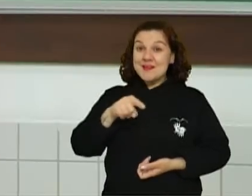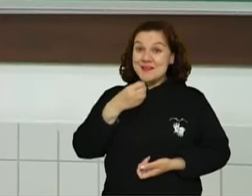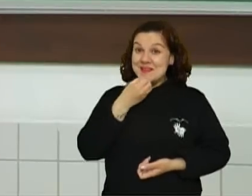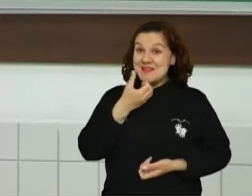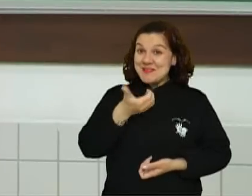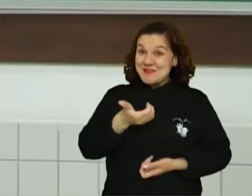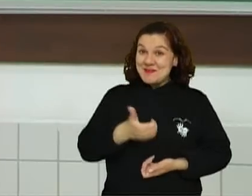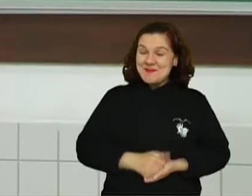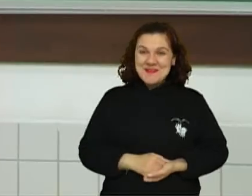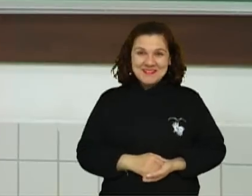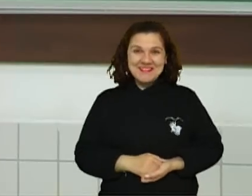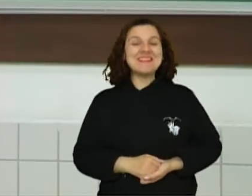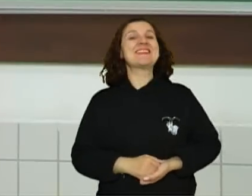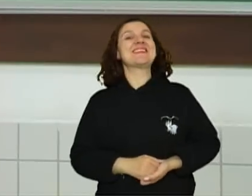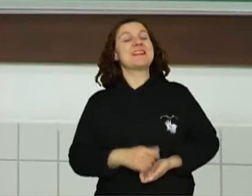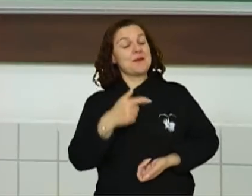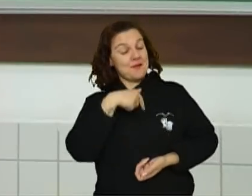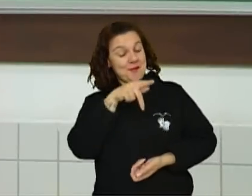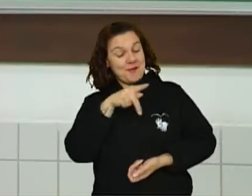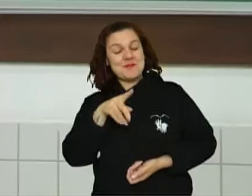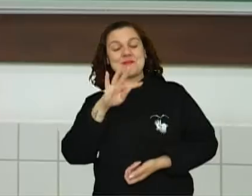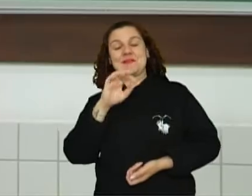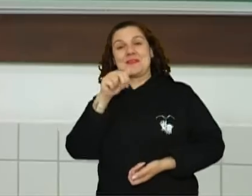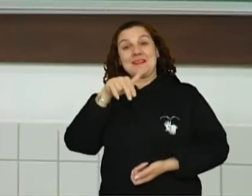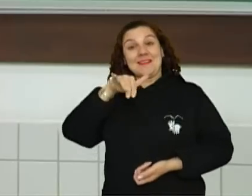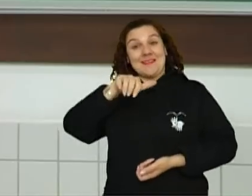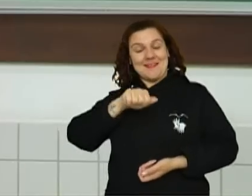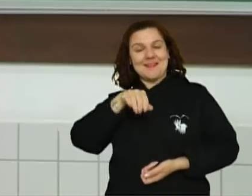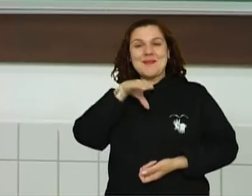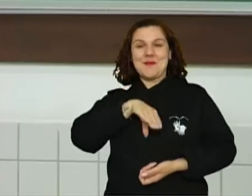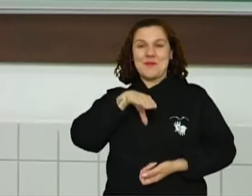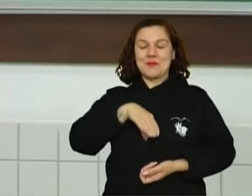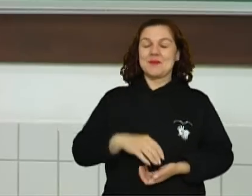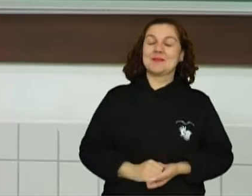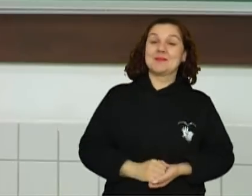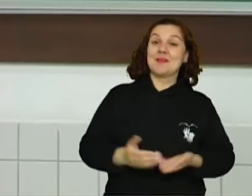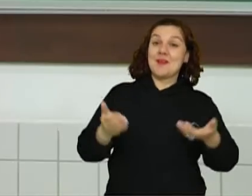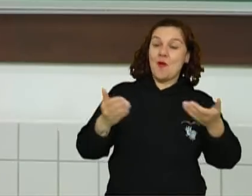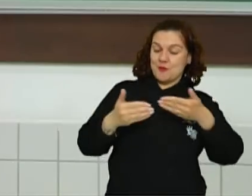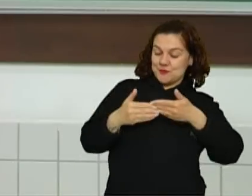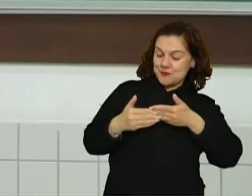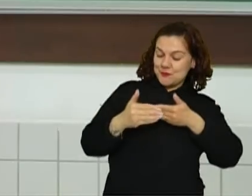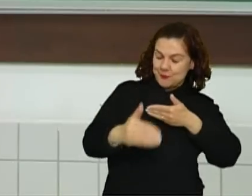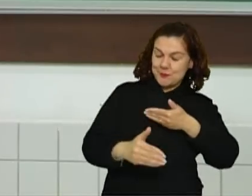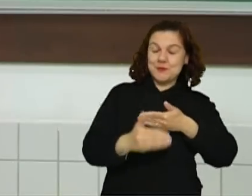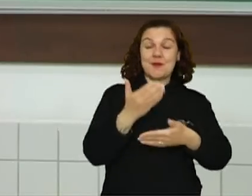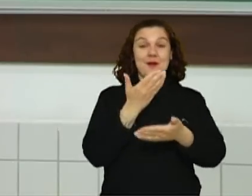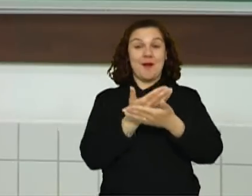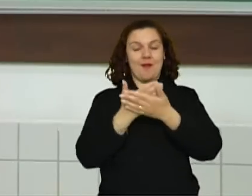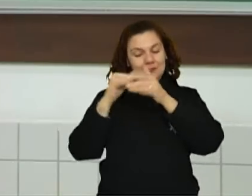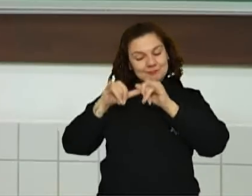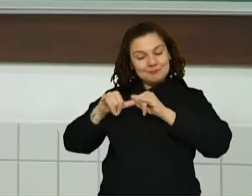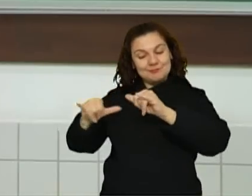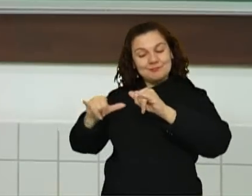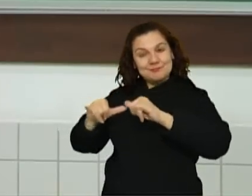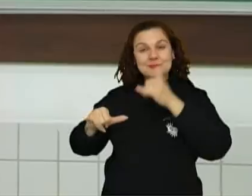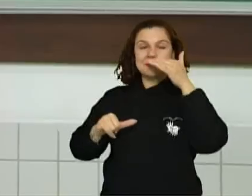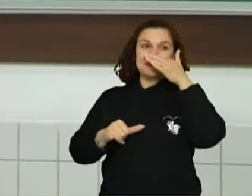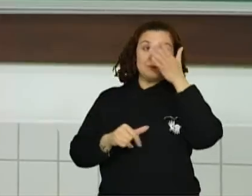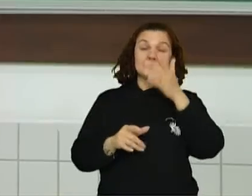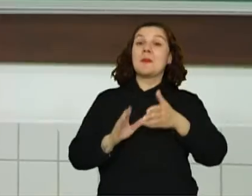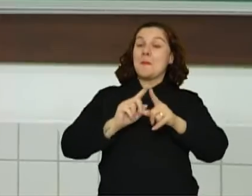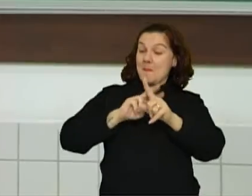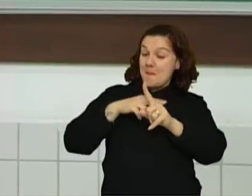pessoal, tudo bem com vocês? Professora Tânia de Língua Portuguesa, dando continuidade à notícia,